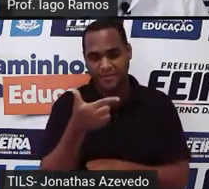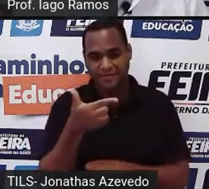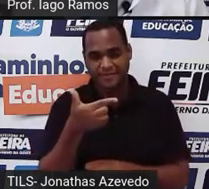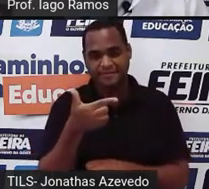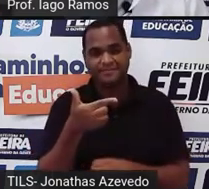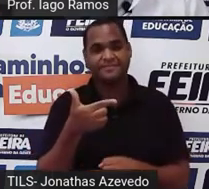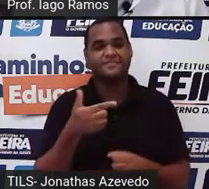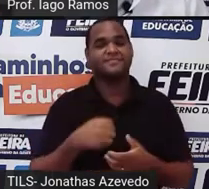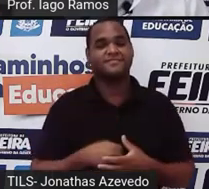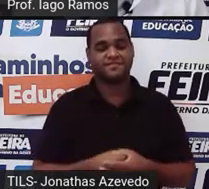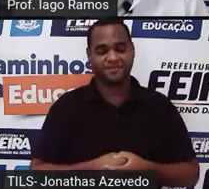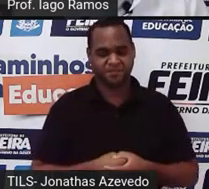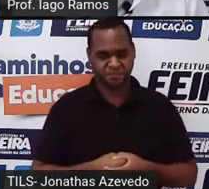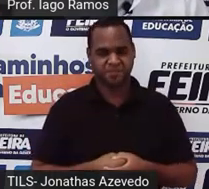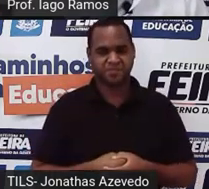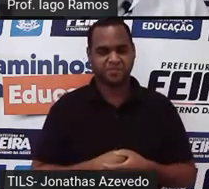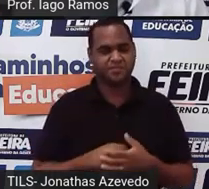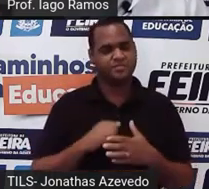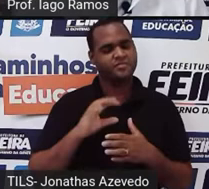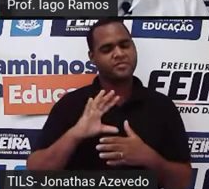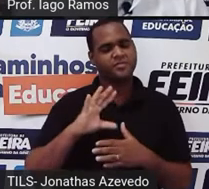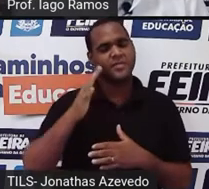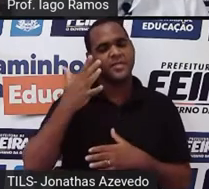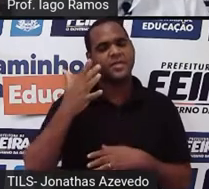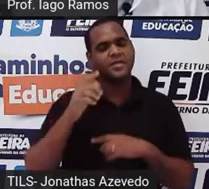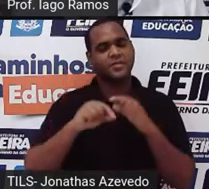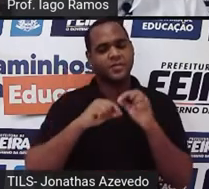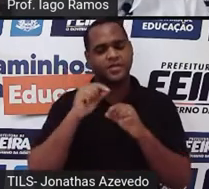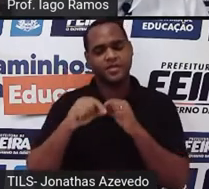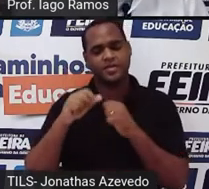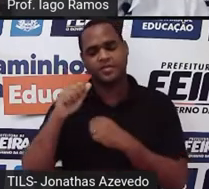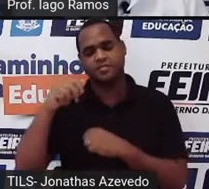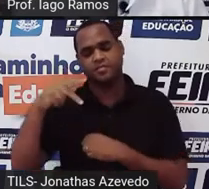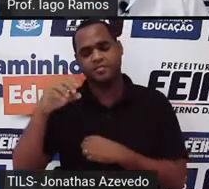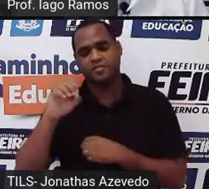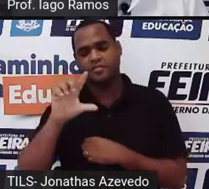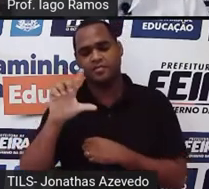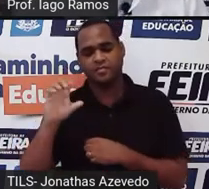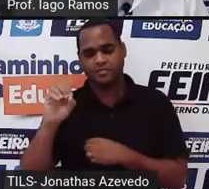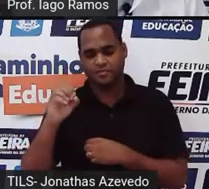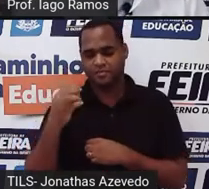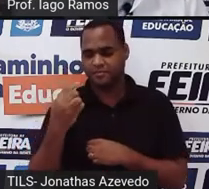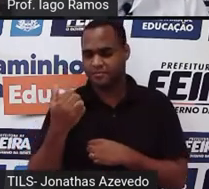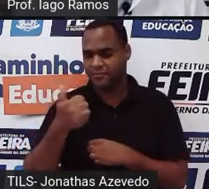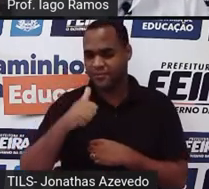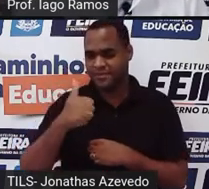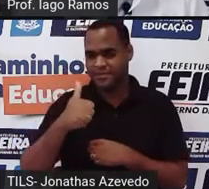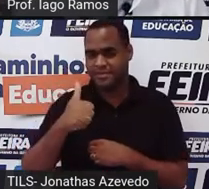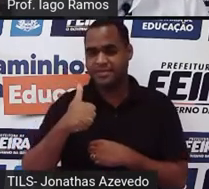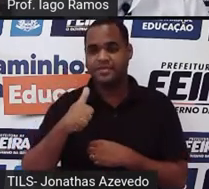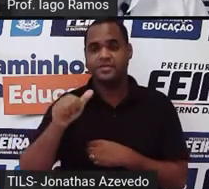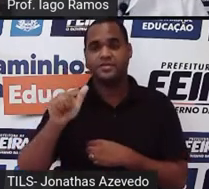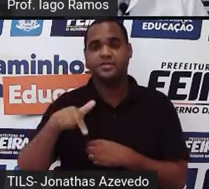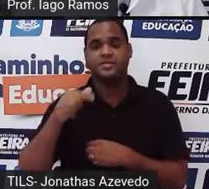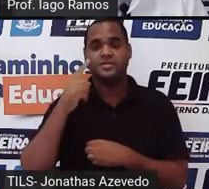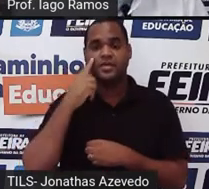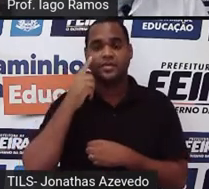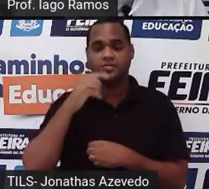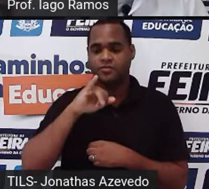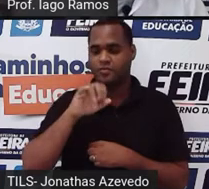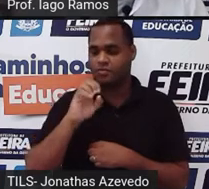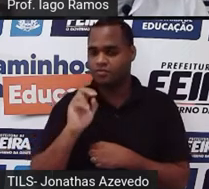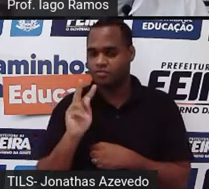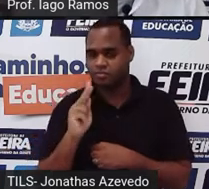1962, quando aconteceu aí a missão Apollo 11, que lançou o astronauta John